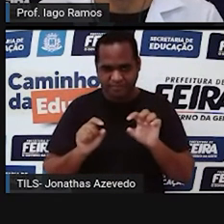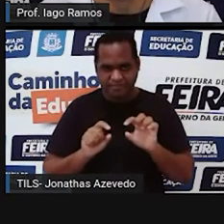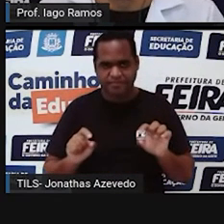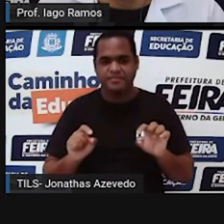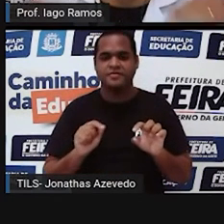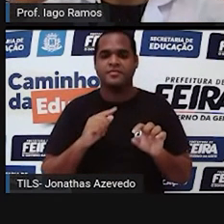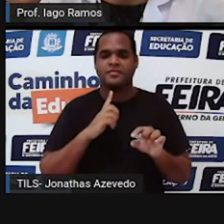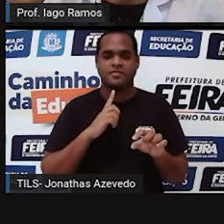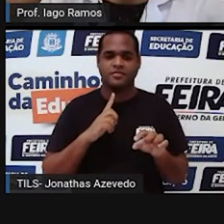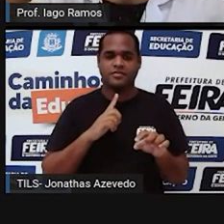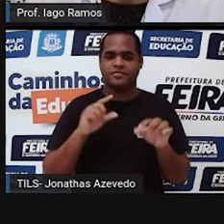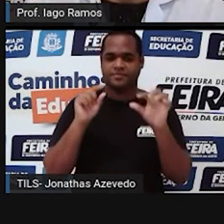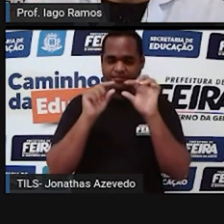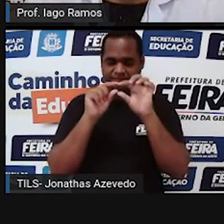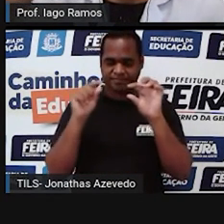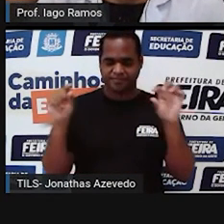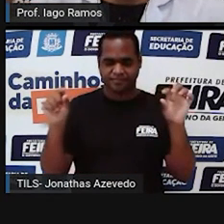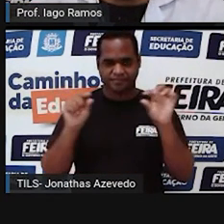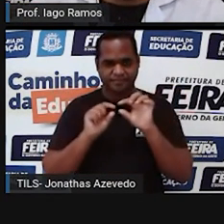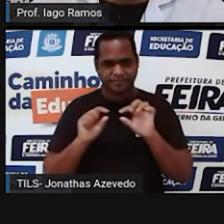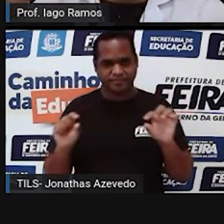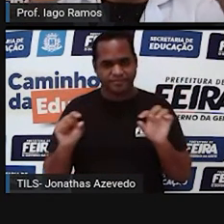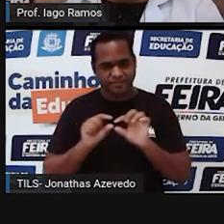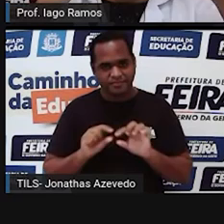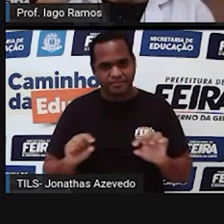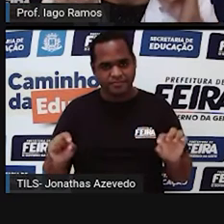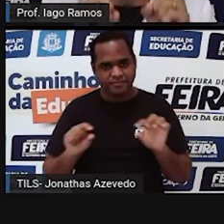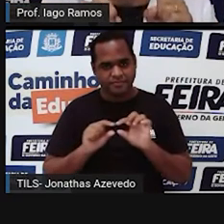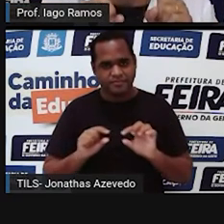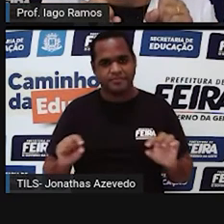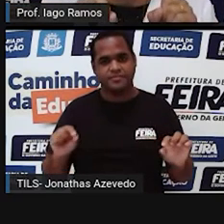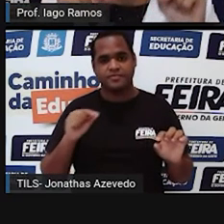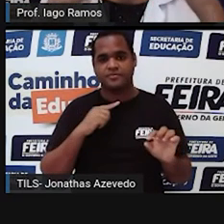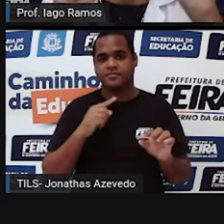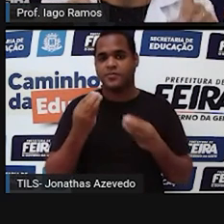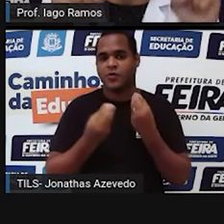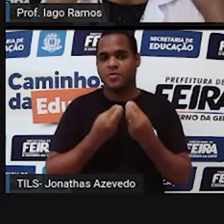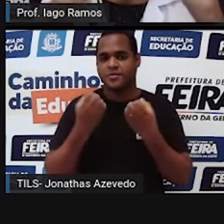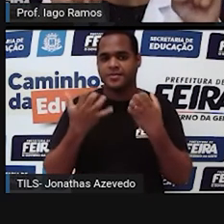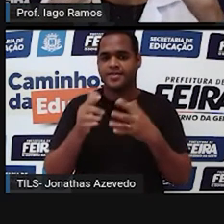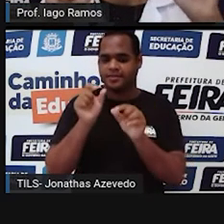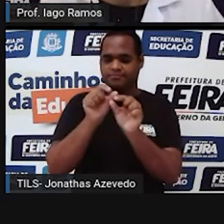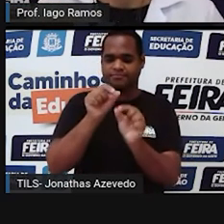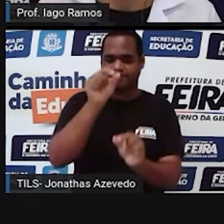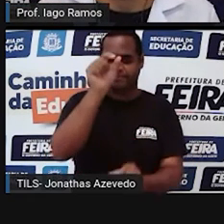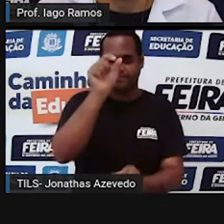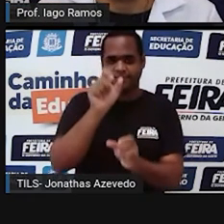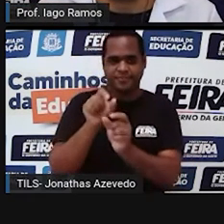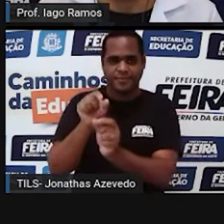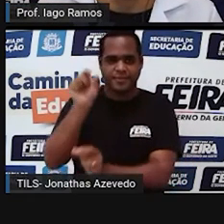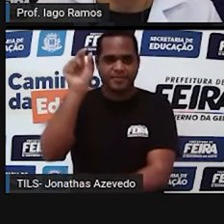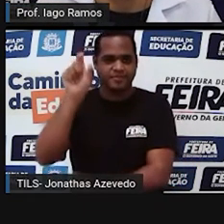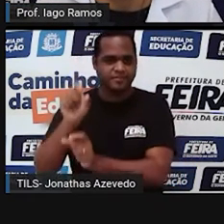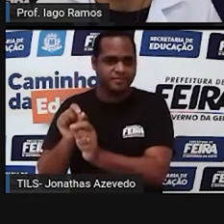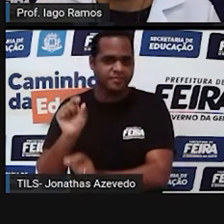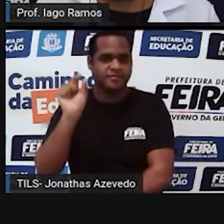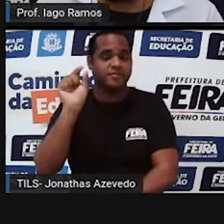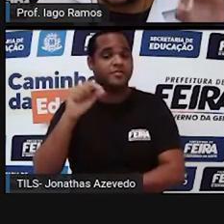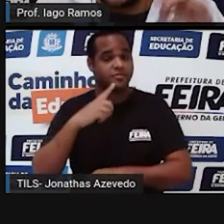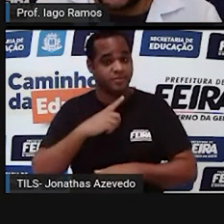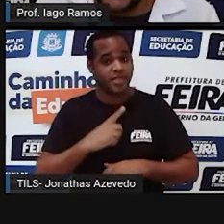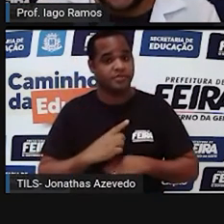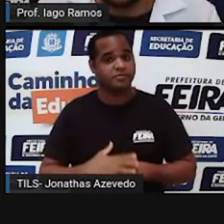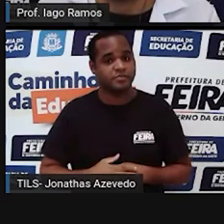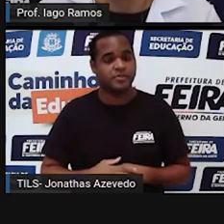são colunas horizontais, deitadas. Tem o de colunas verticais, que são as colunas em pé. E